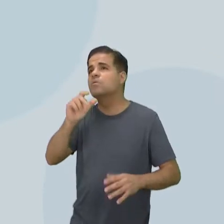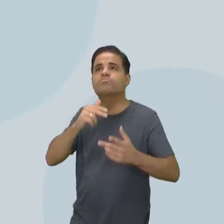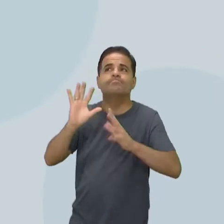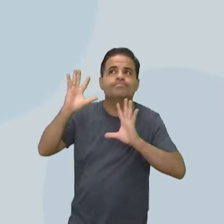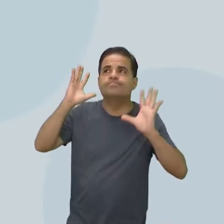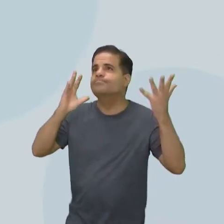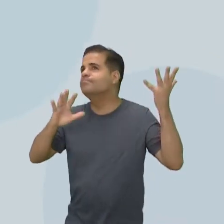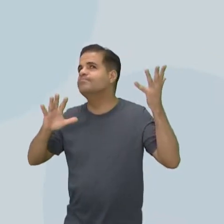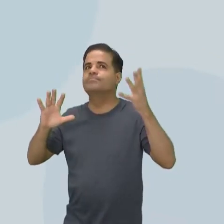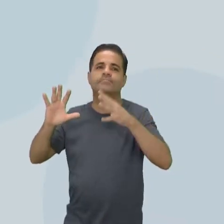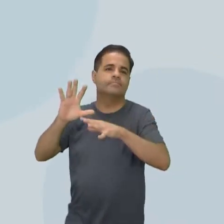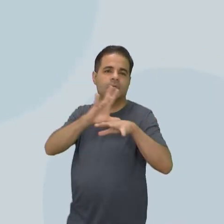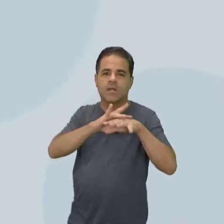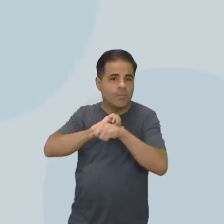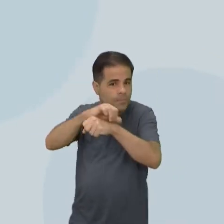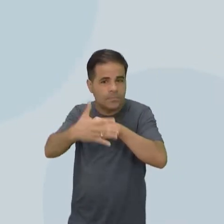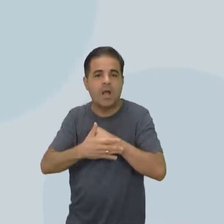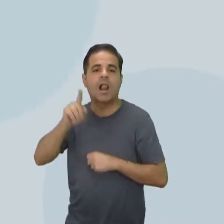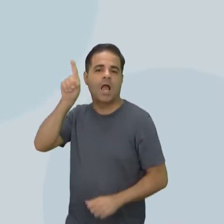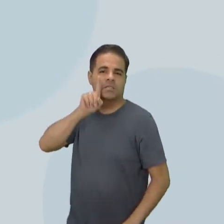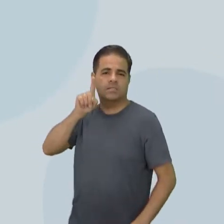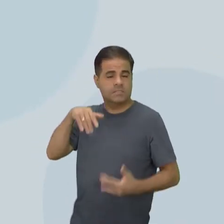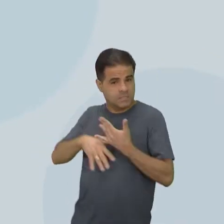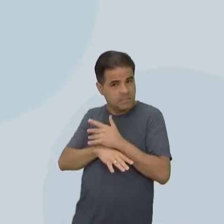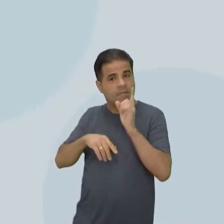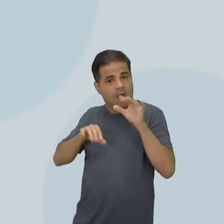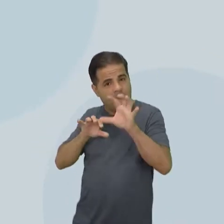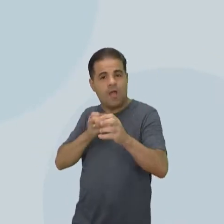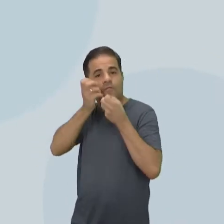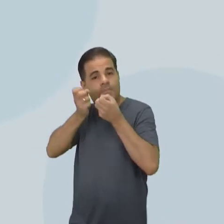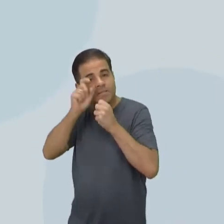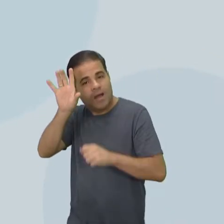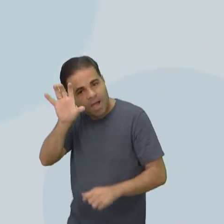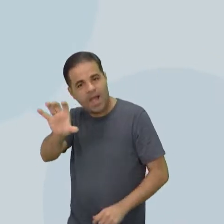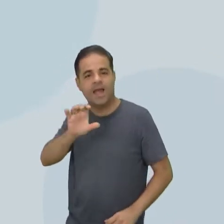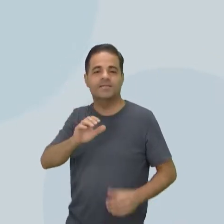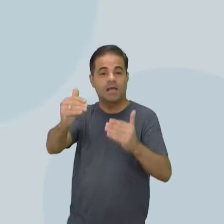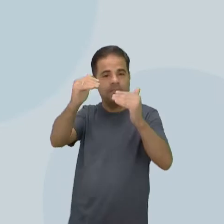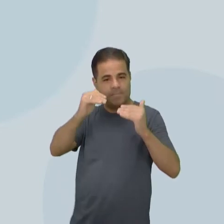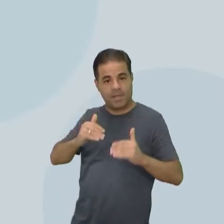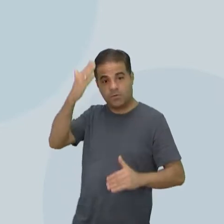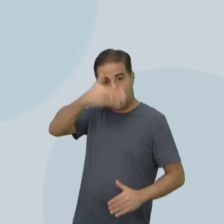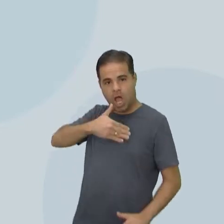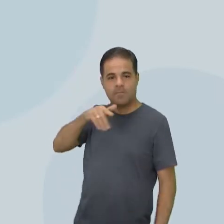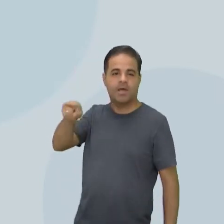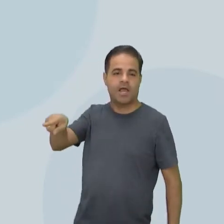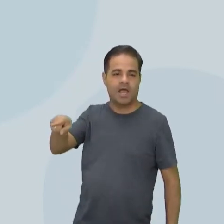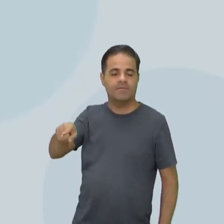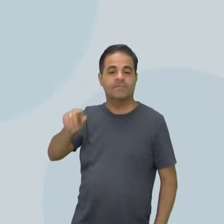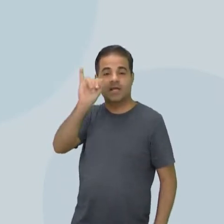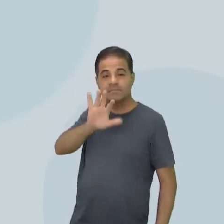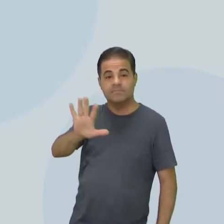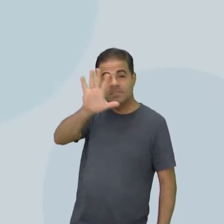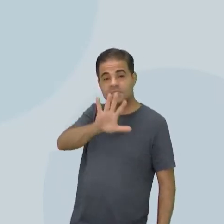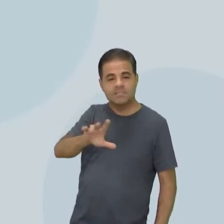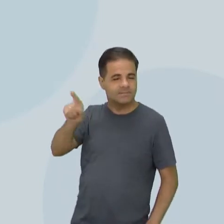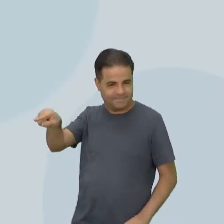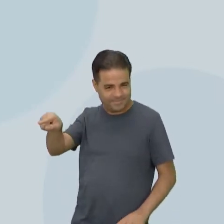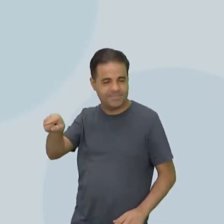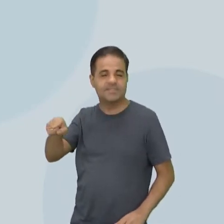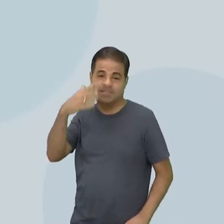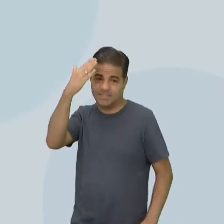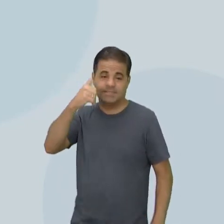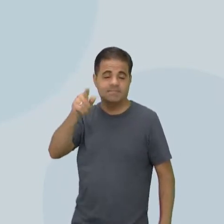Covid em Rhode Island, Estados Unidos. Ah, sei lá, então é isso aí, a informação é essa. E embaixo comprova, olha só, a imagenzinha que a